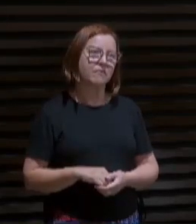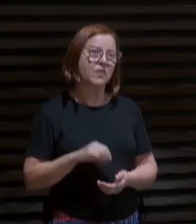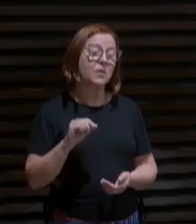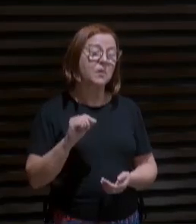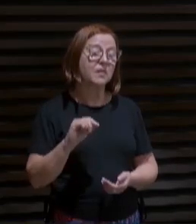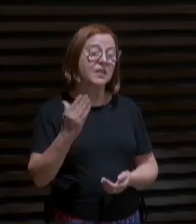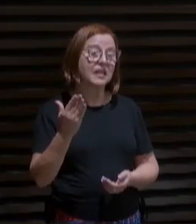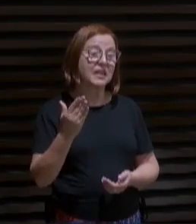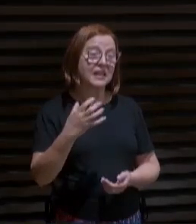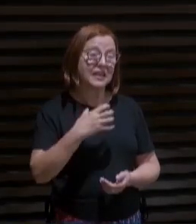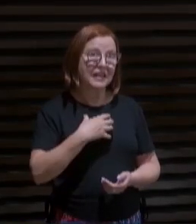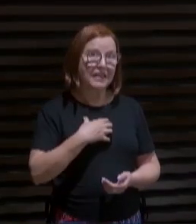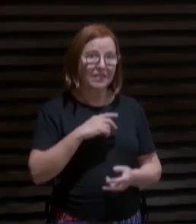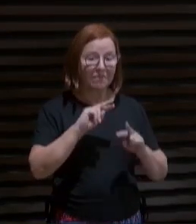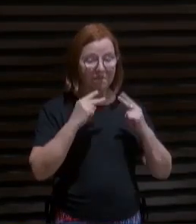humana?